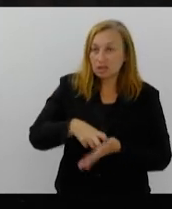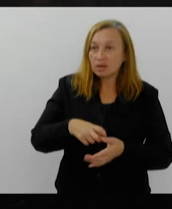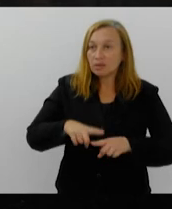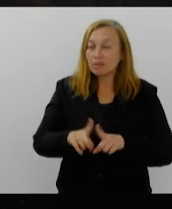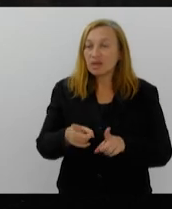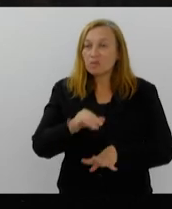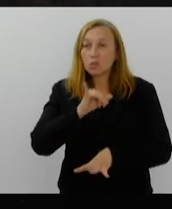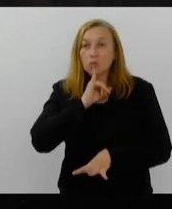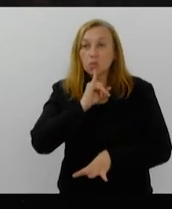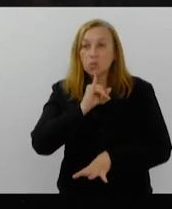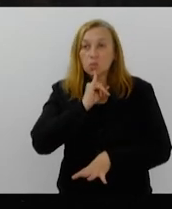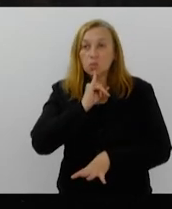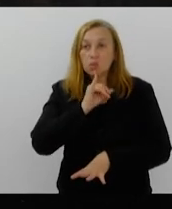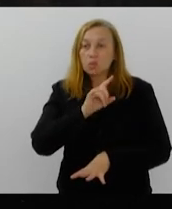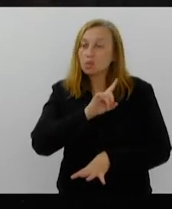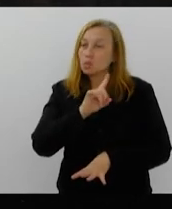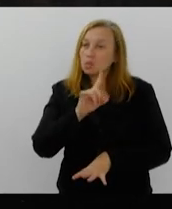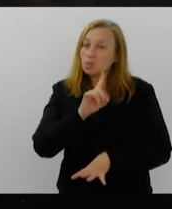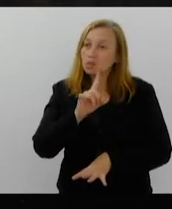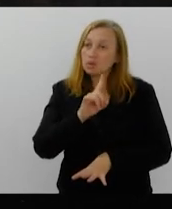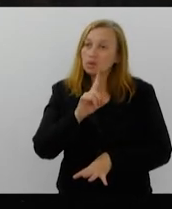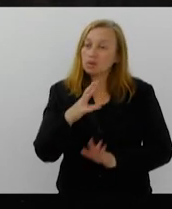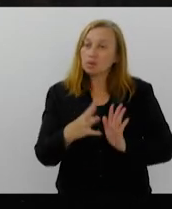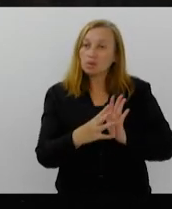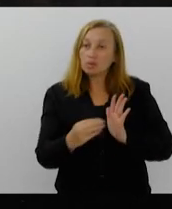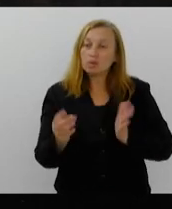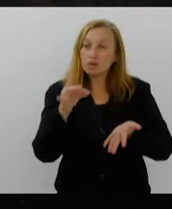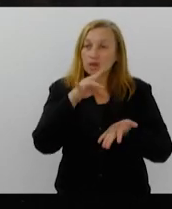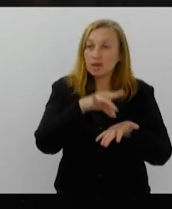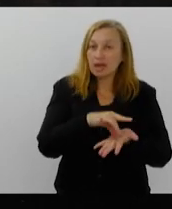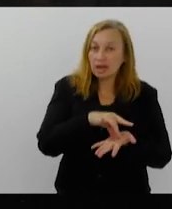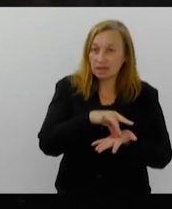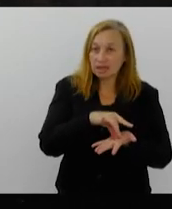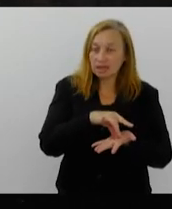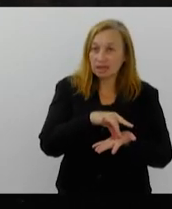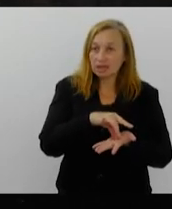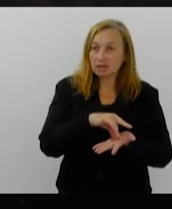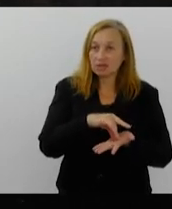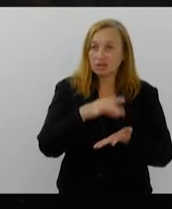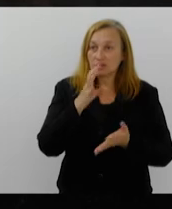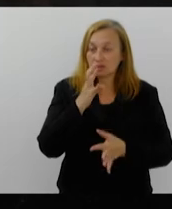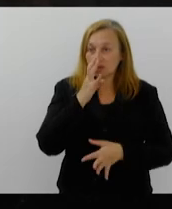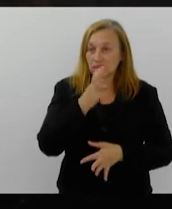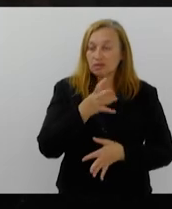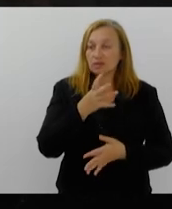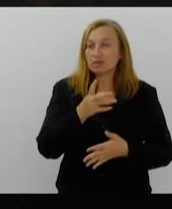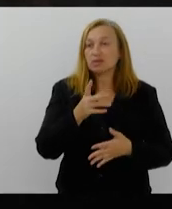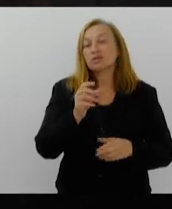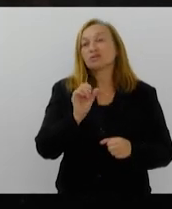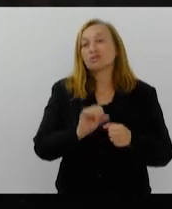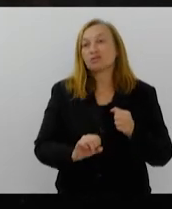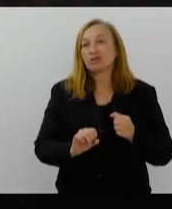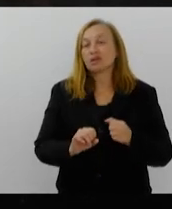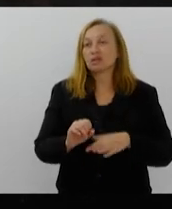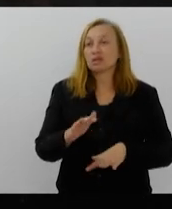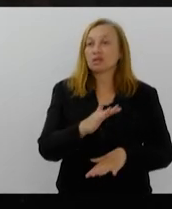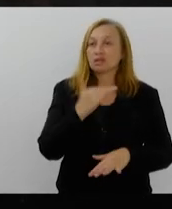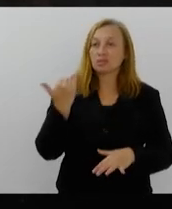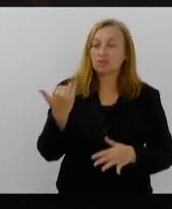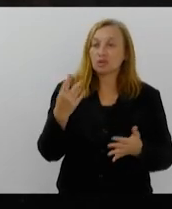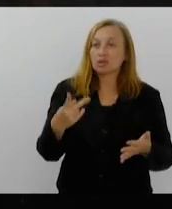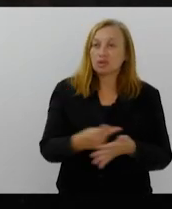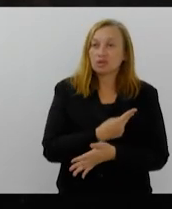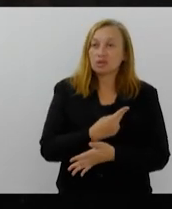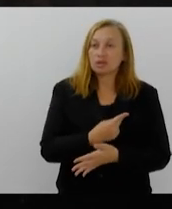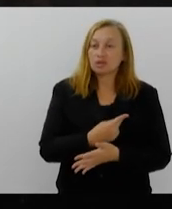que, infelizmente, não reflete a realidade das, dos julgamentos feitos dessas mortes ocorridas